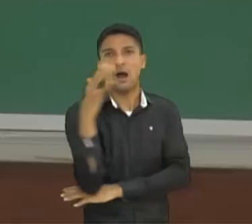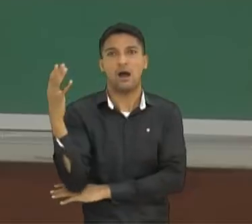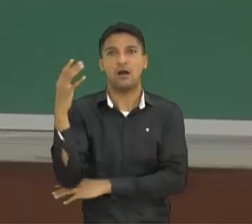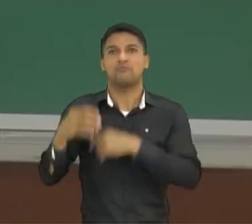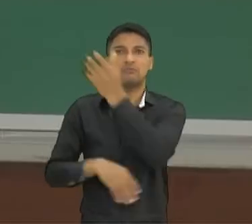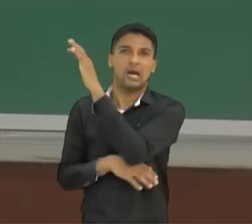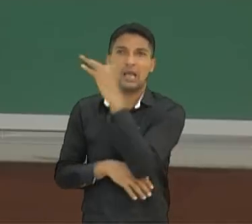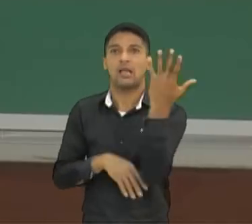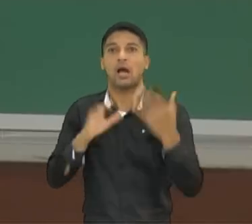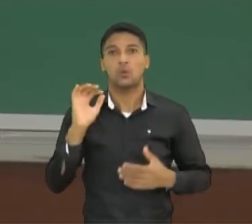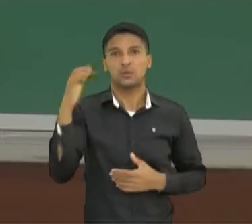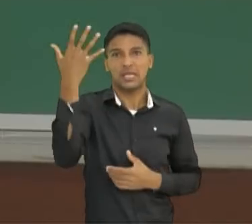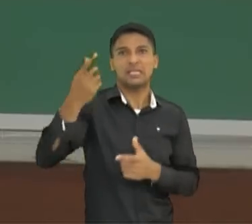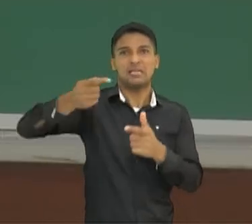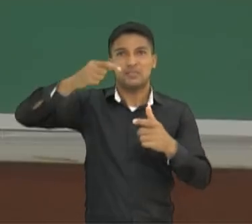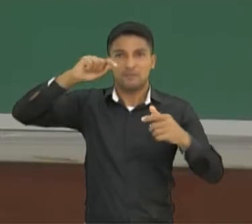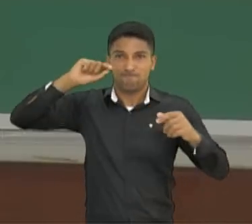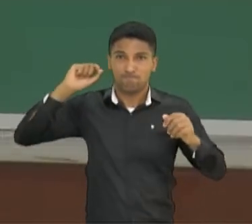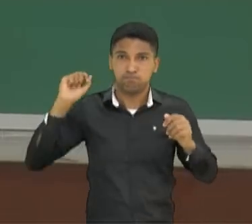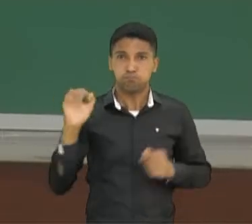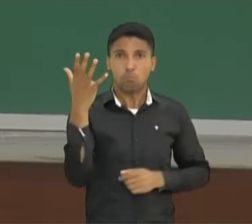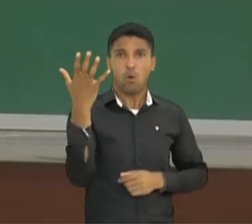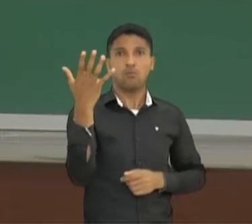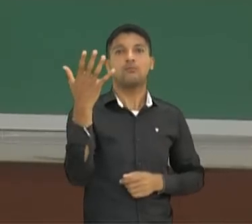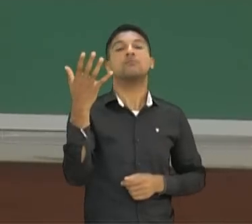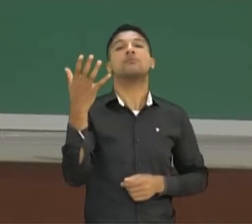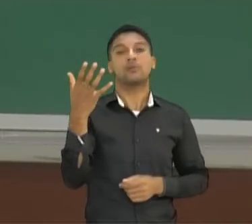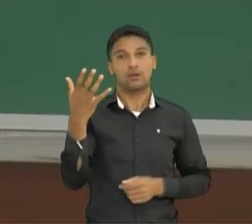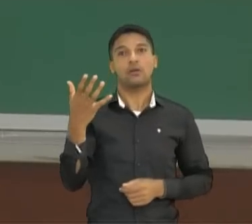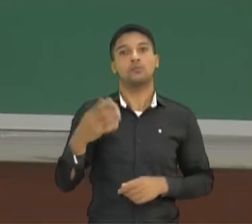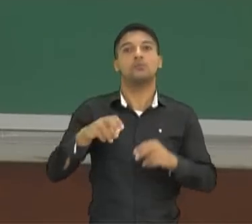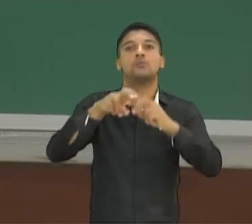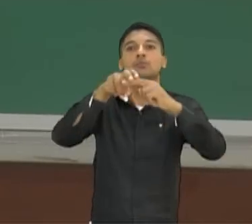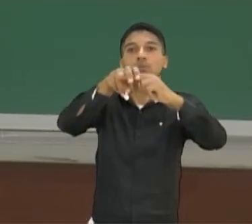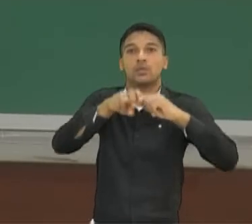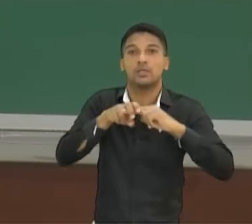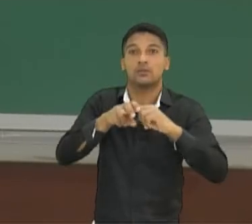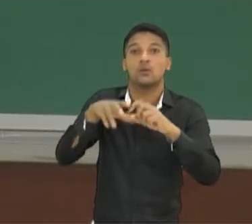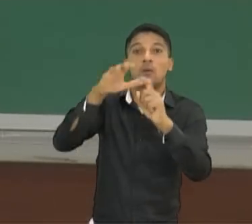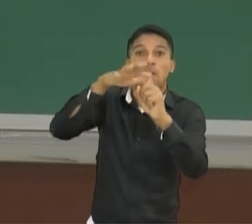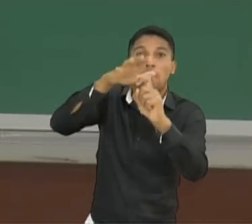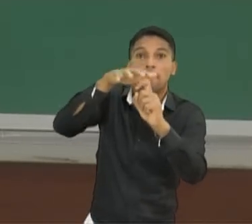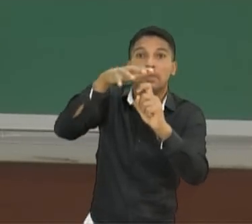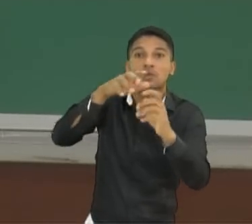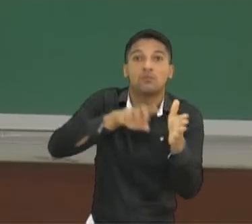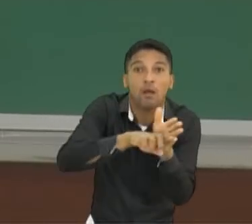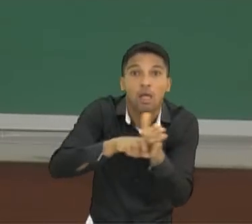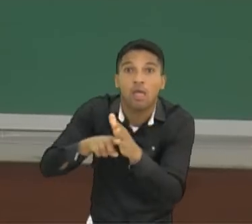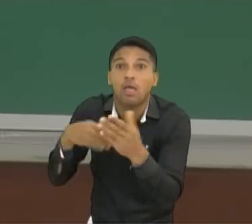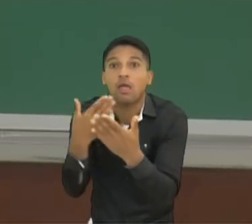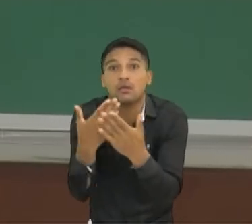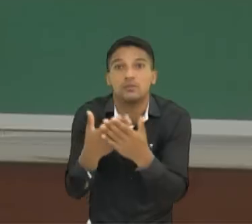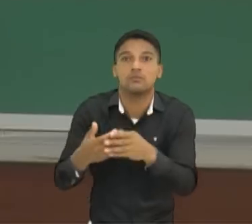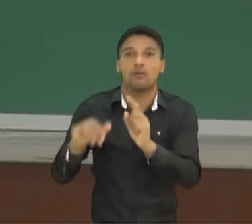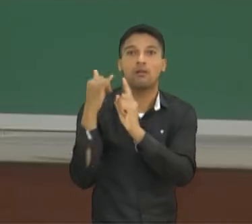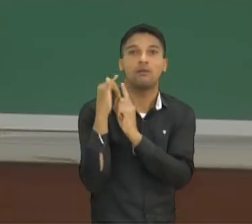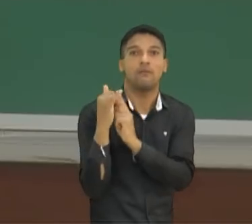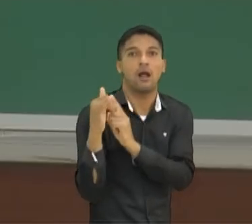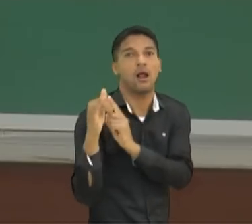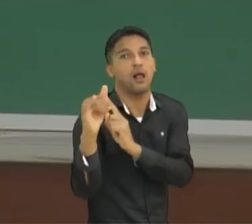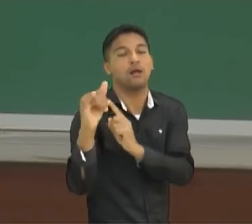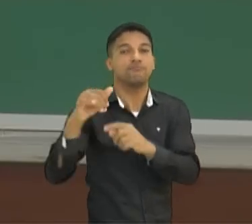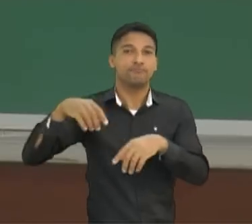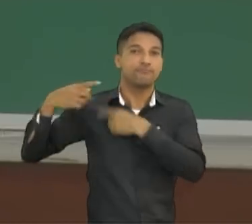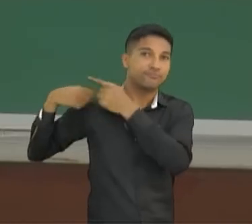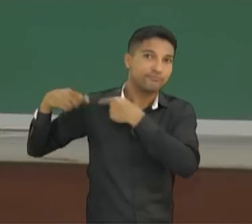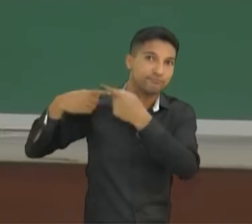a sugestão aí, se você não tiver... A hora que você tiver um tempinho aí, assista, tenho certeza que você vai gostar. Quem gosta de mitologia vai gostar